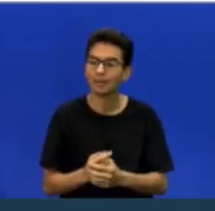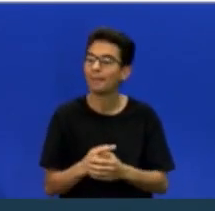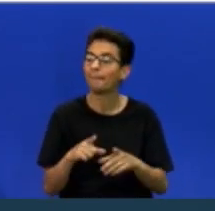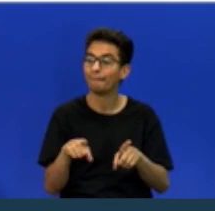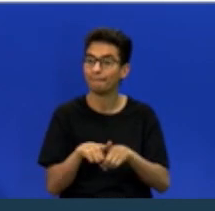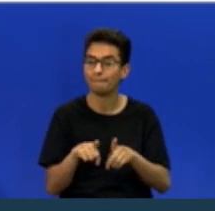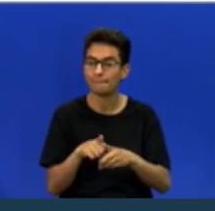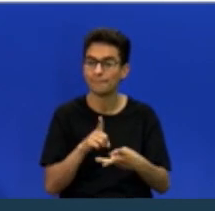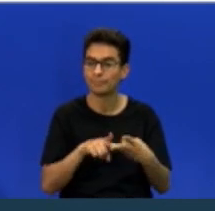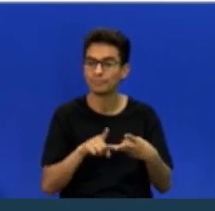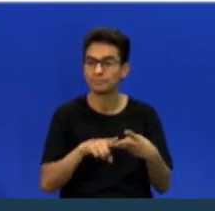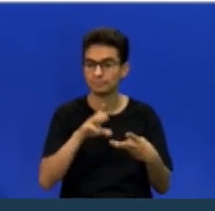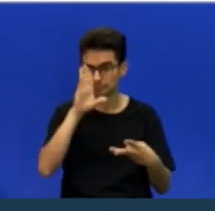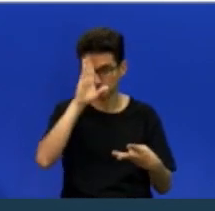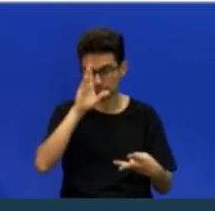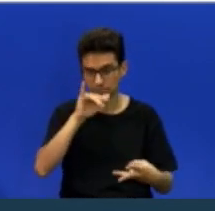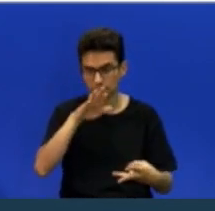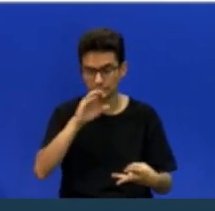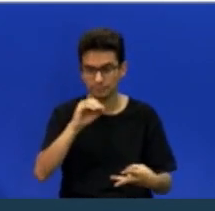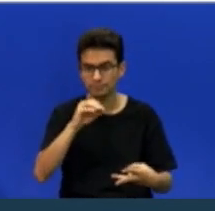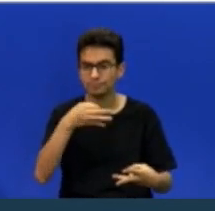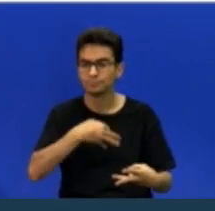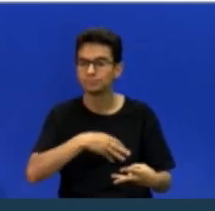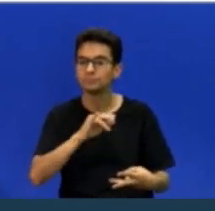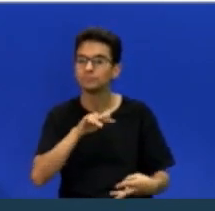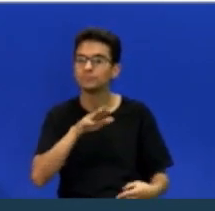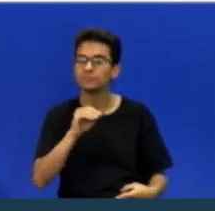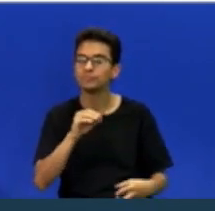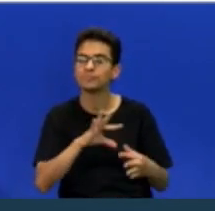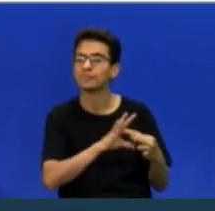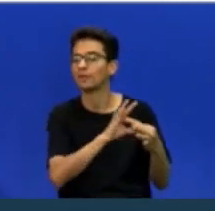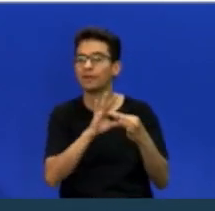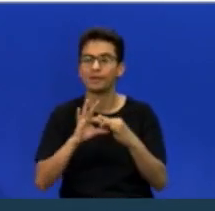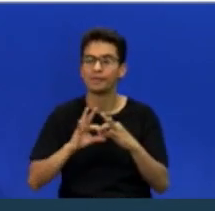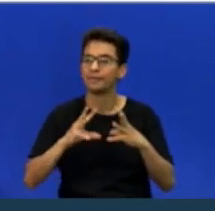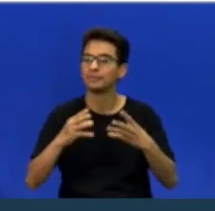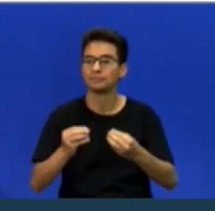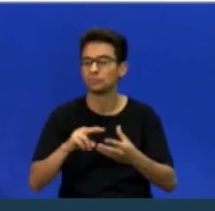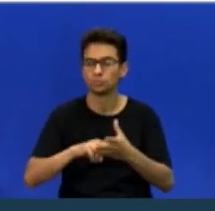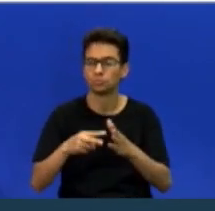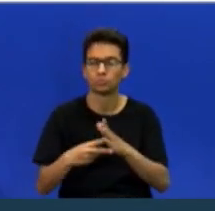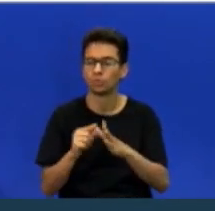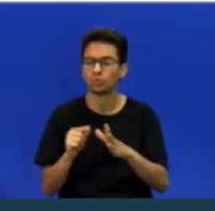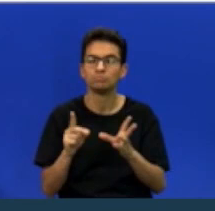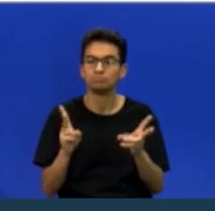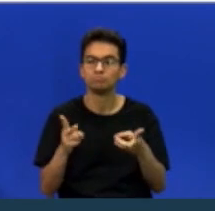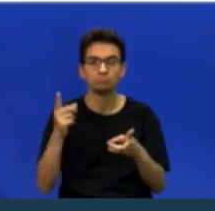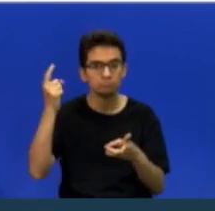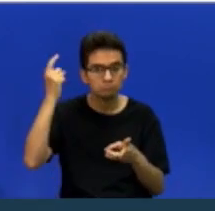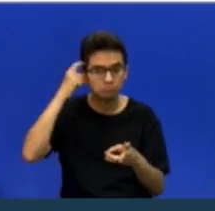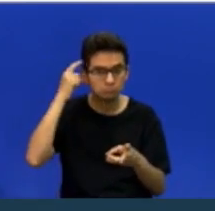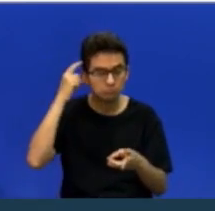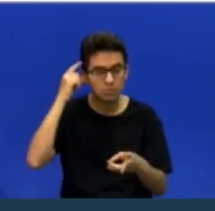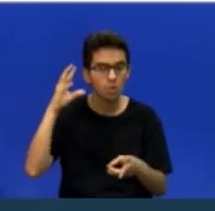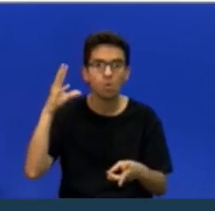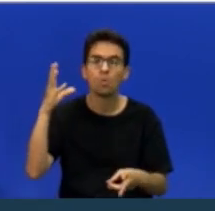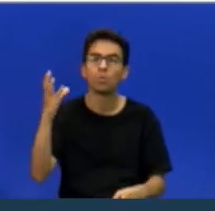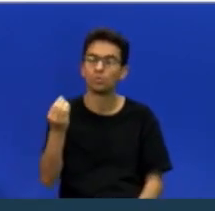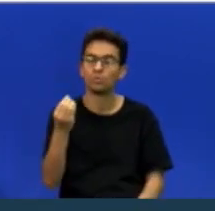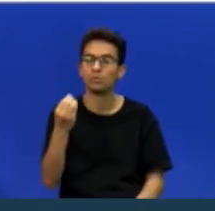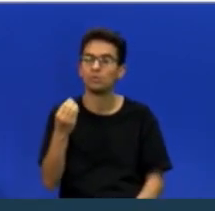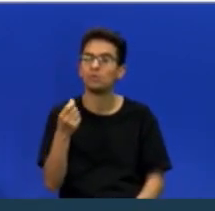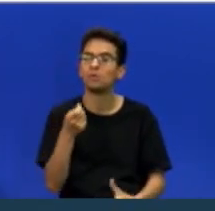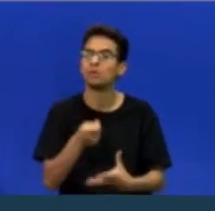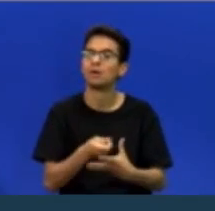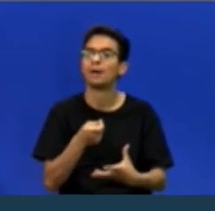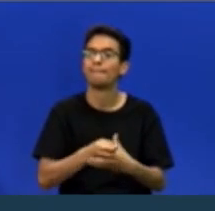O terceiro princípio doutrinário é a integralidade, que significa considerar a pessoa como um todo,